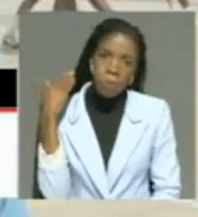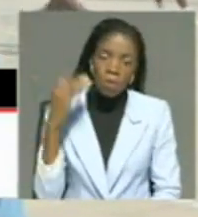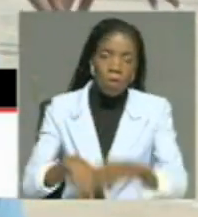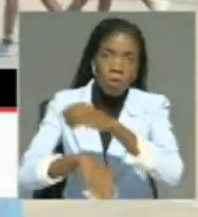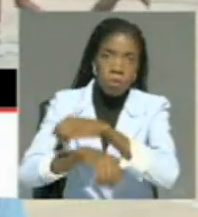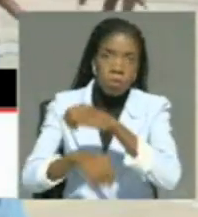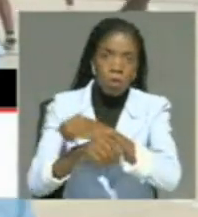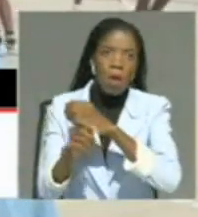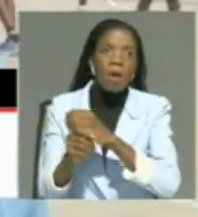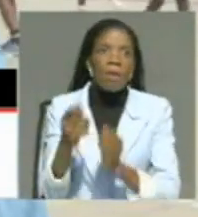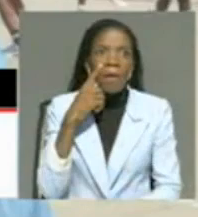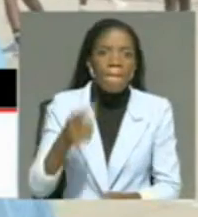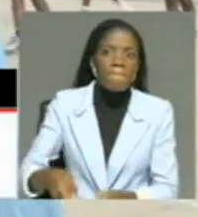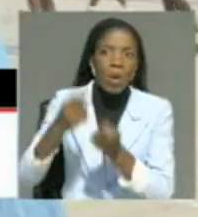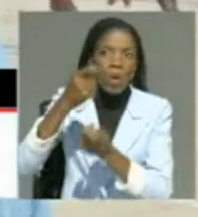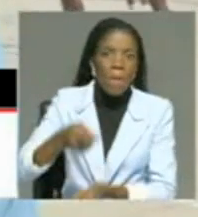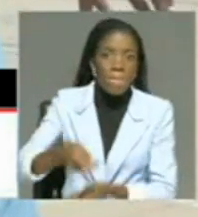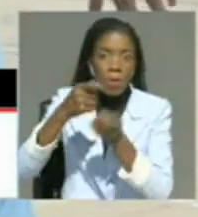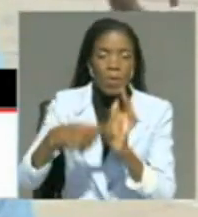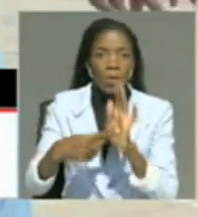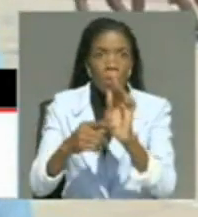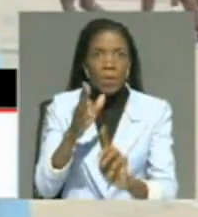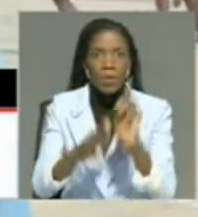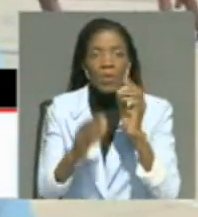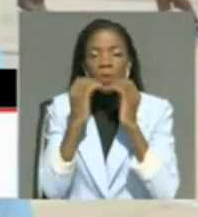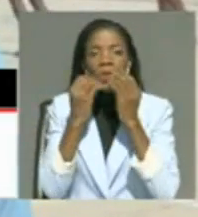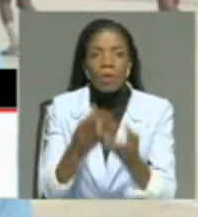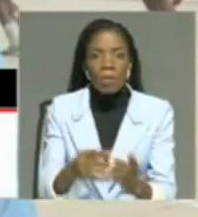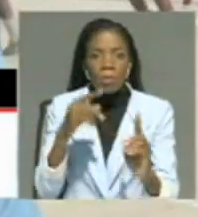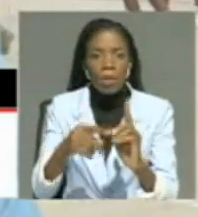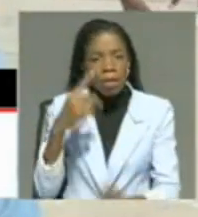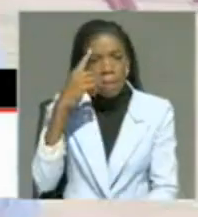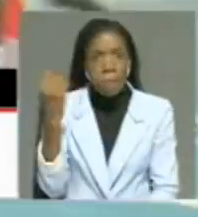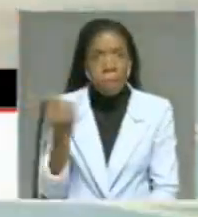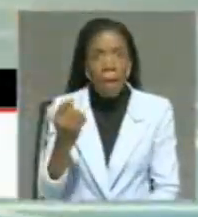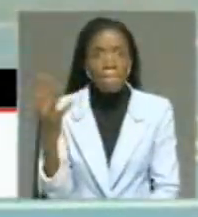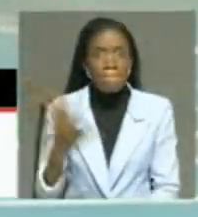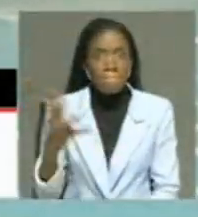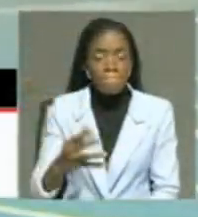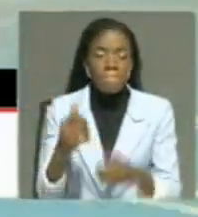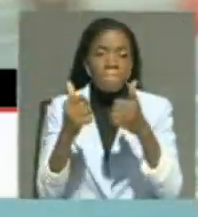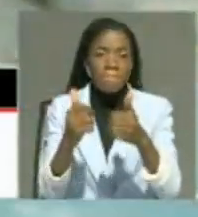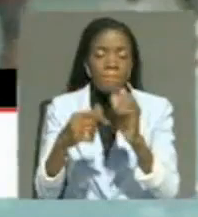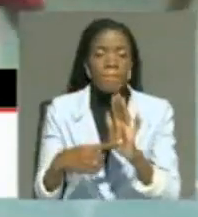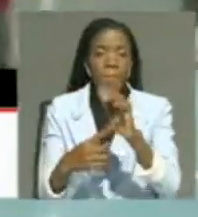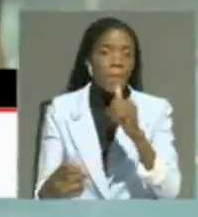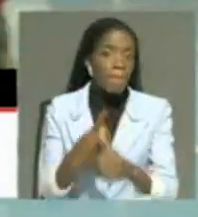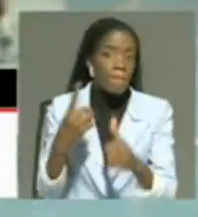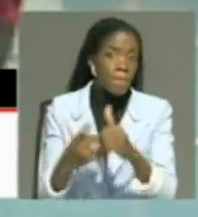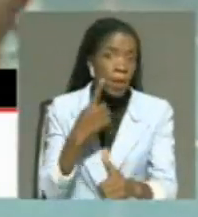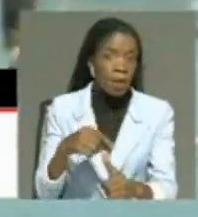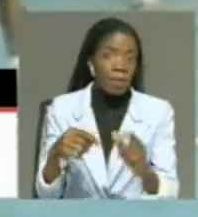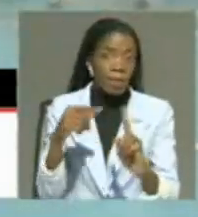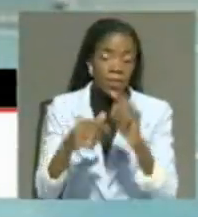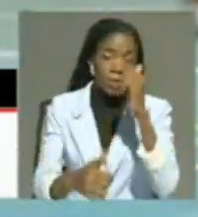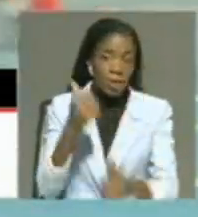estava a dar os primeiros passos, a Palmira Barbosa destacava-se em todos os jogos. Mas o primeiro título